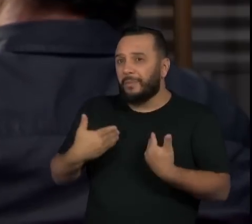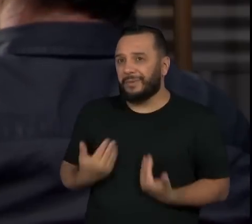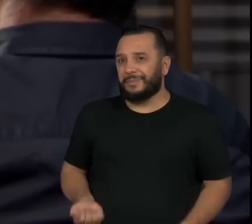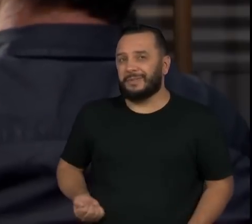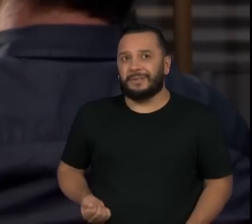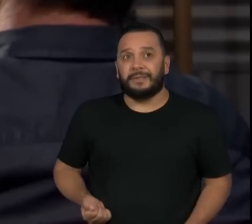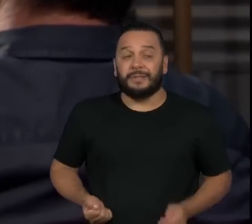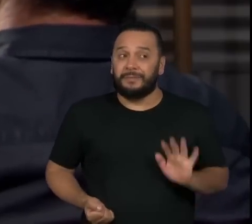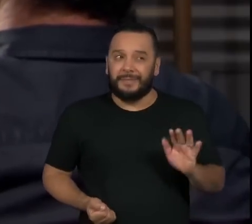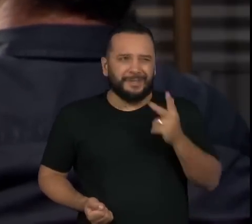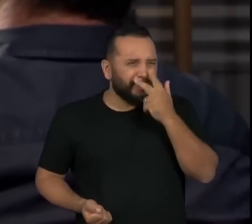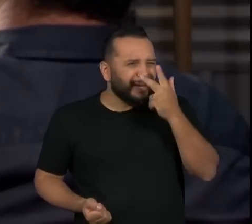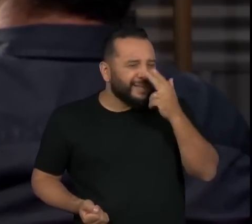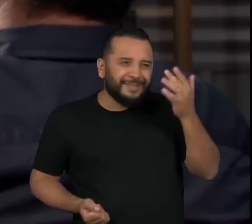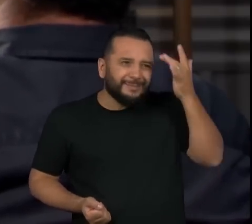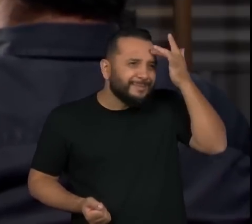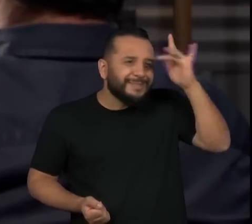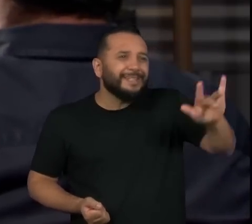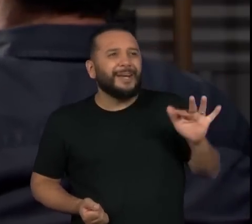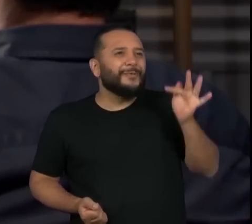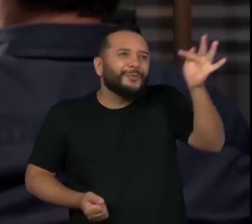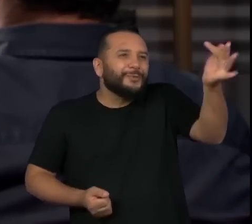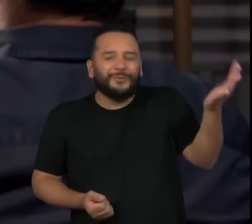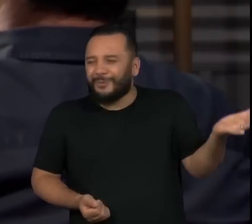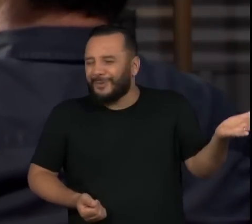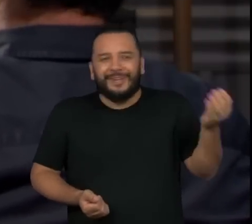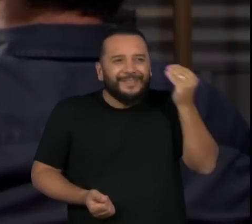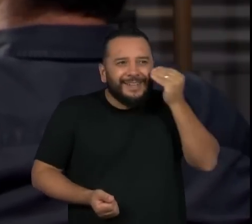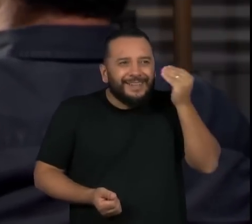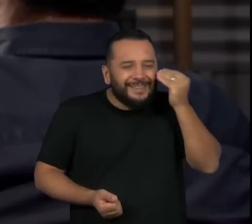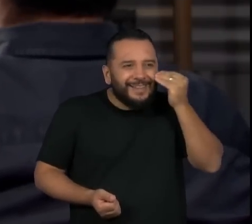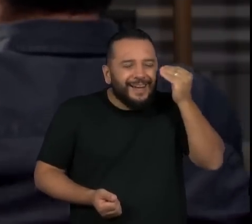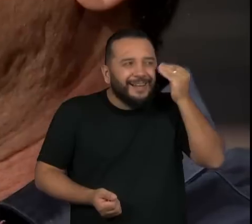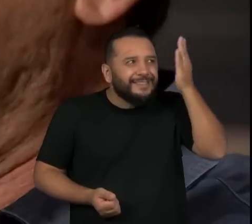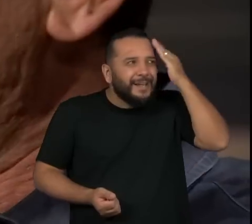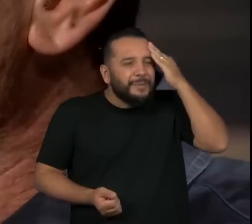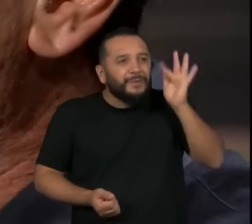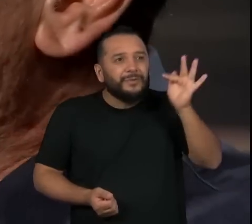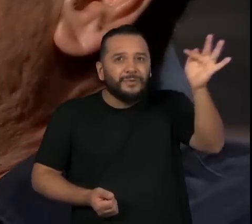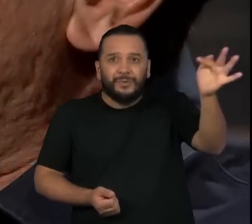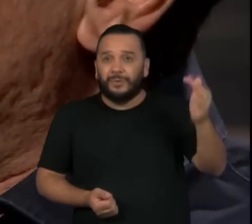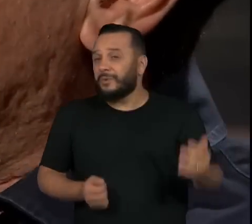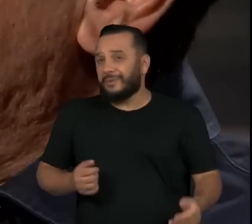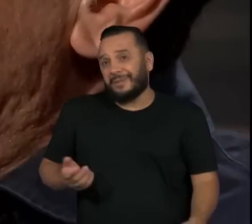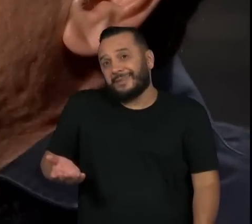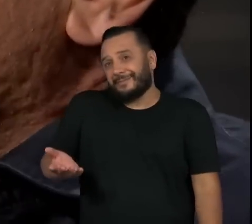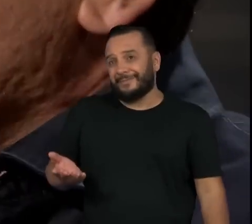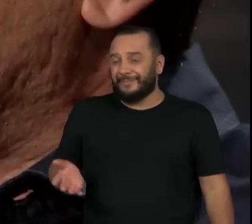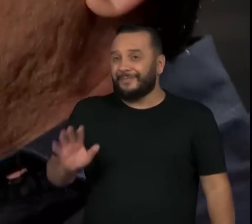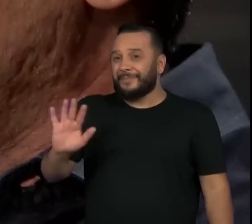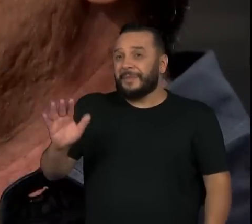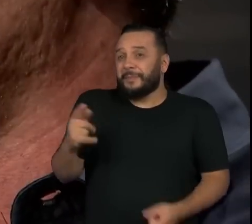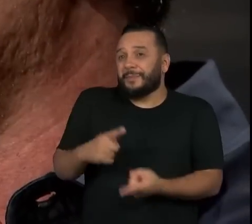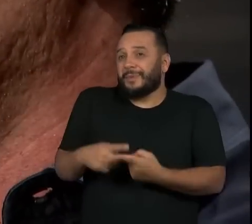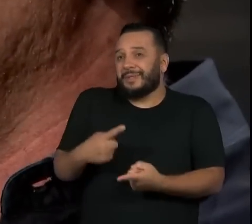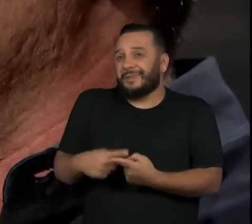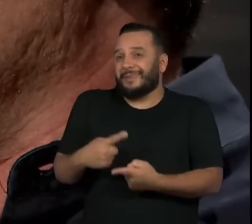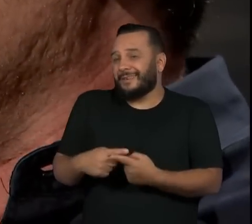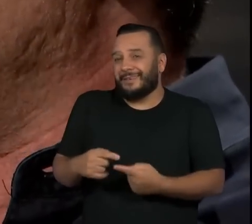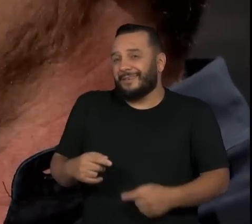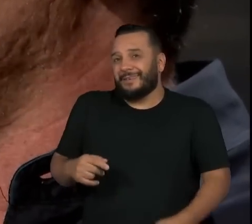não está dando muito certo, né? Não, essa tentativa. Não, zero. Porque ela é